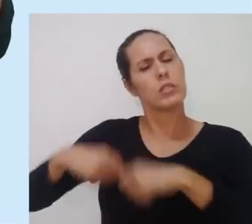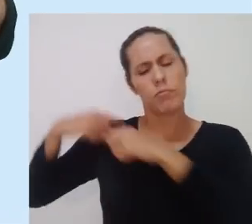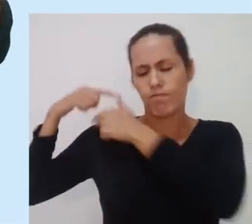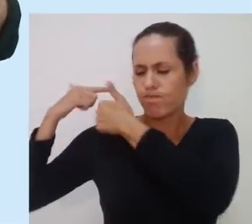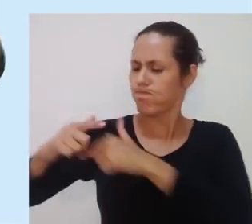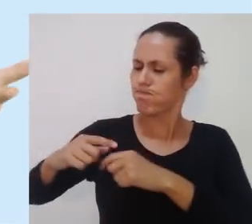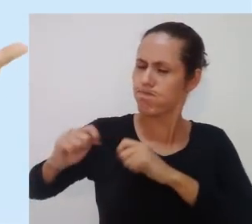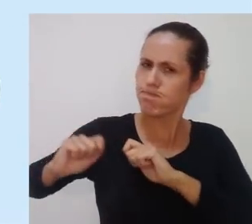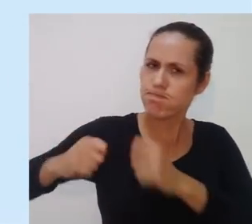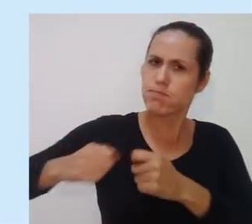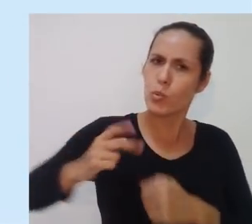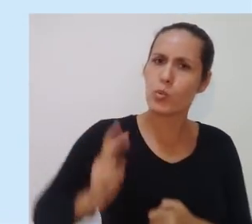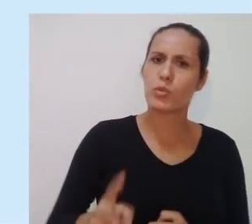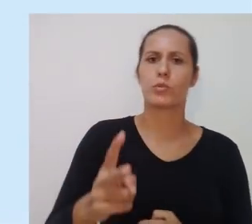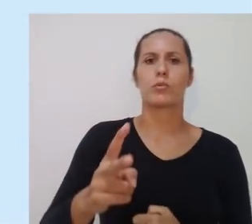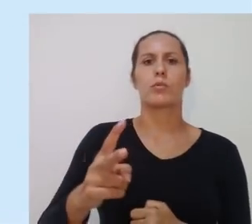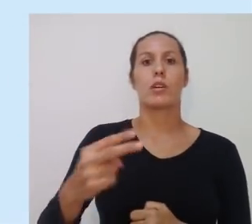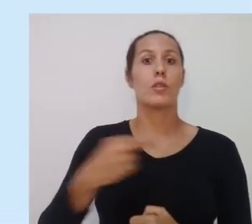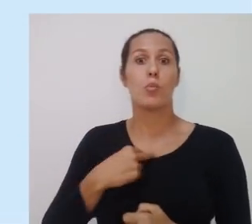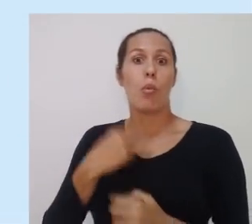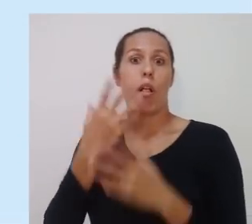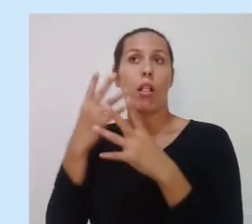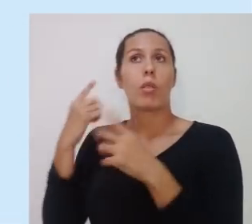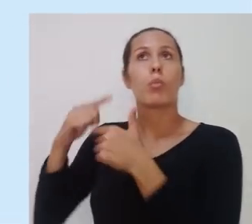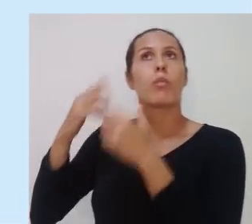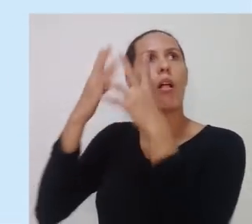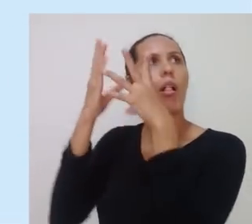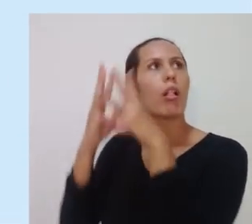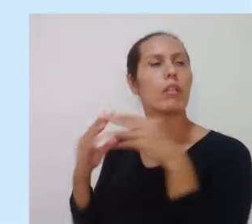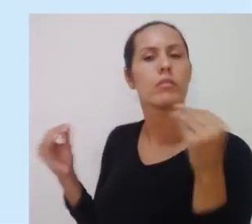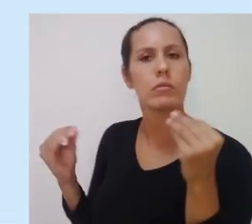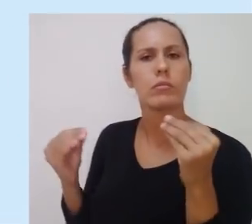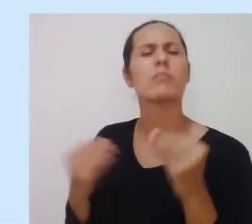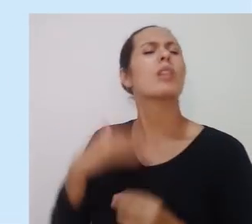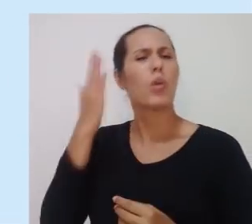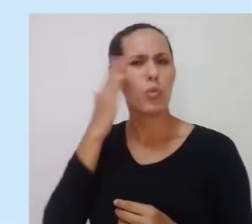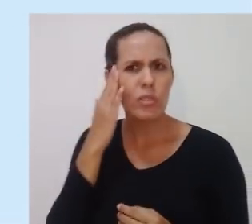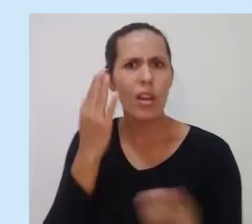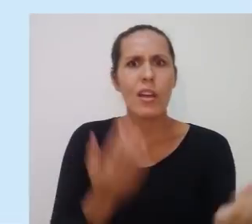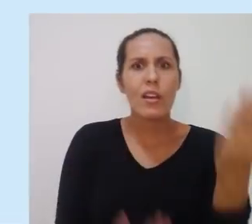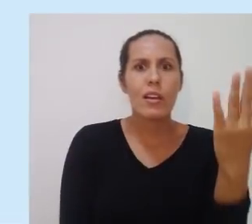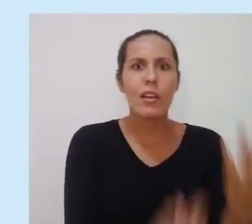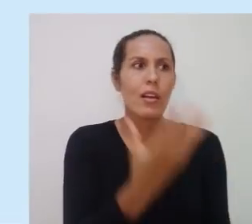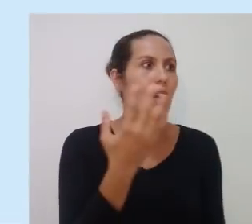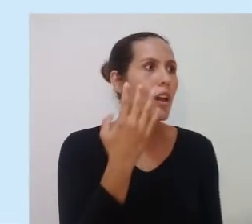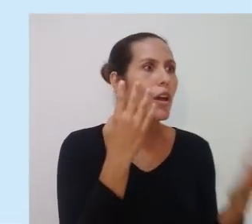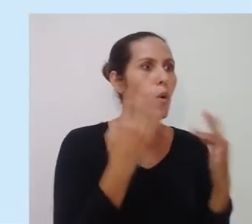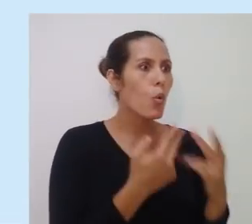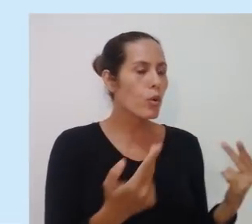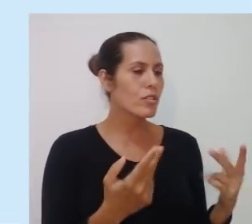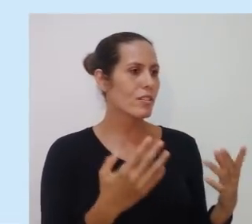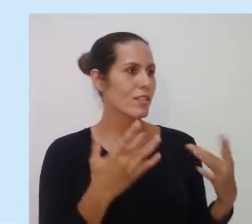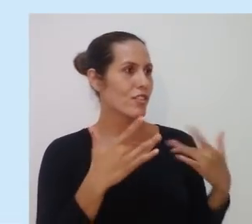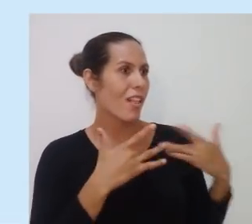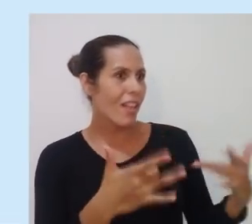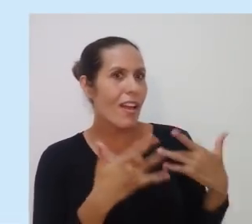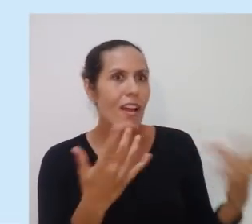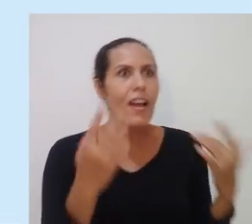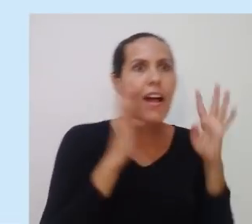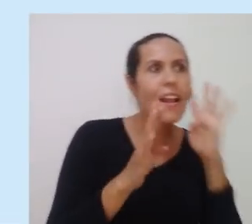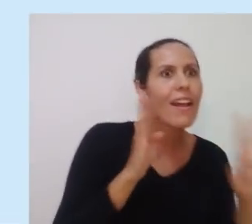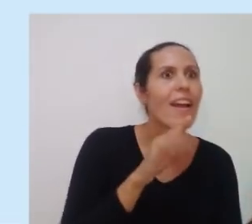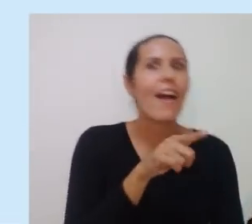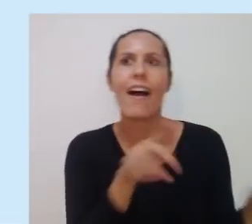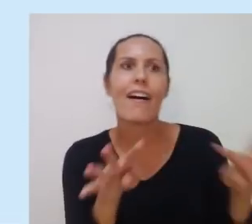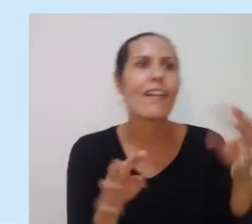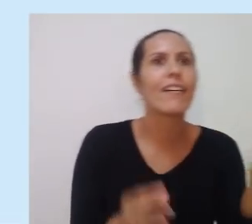ser perpetuada. É uma tradição que não pode ser esquecida. Eu sei que surgem coisas legais.